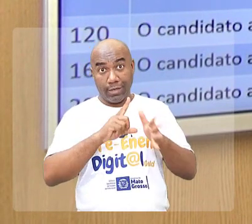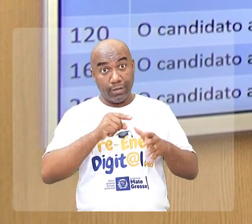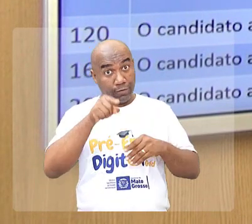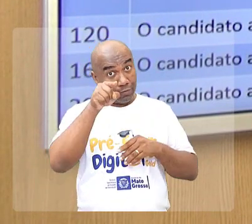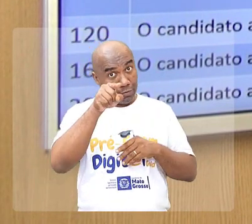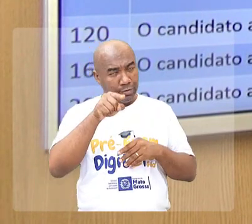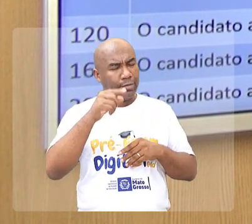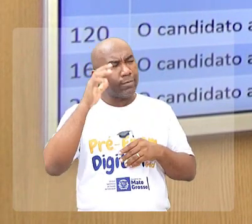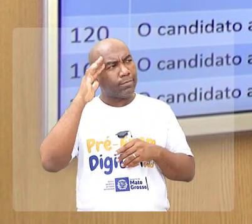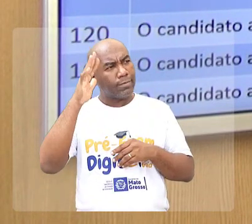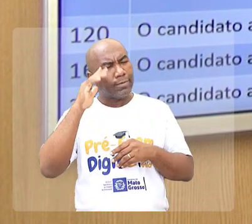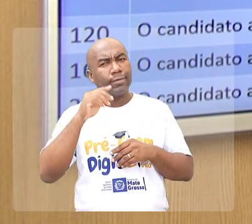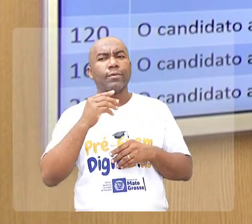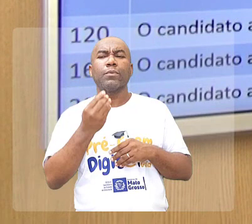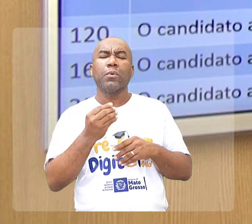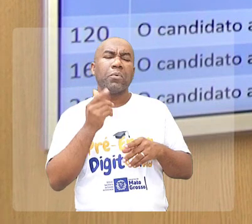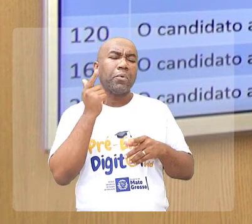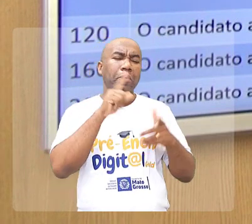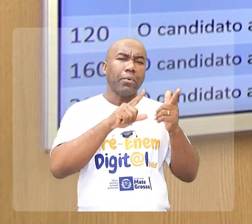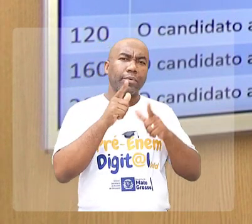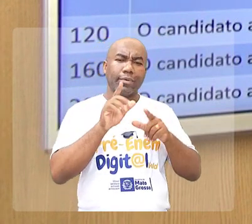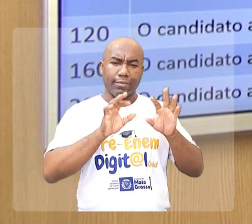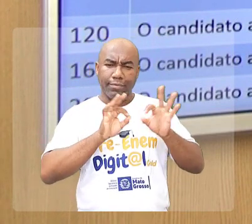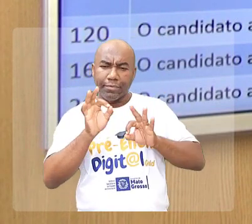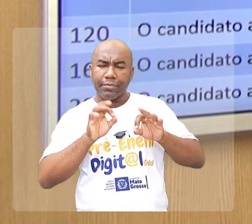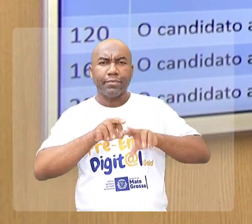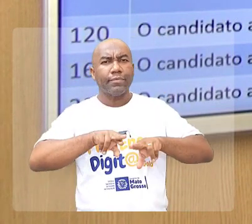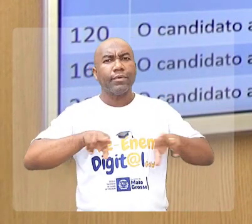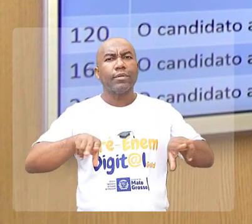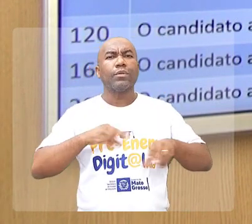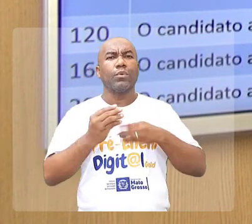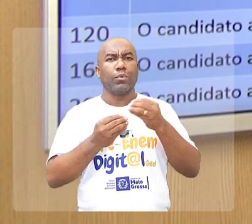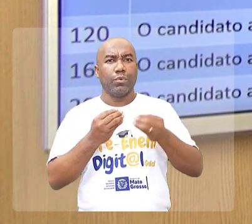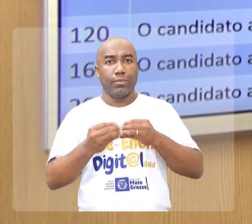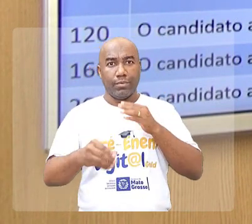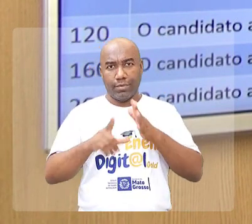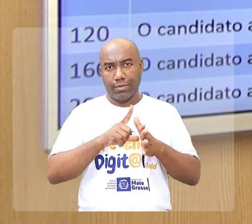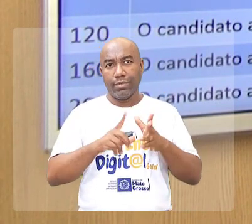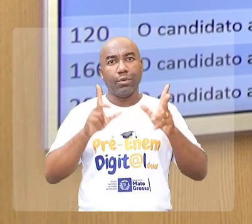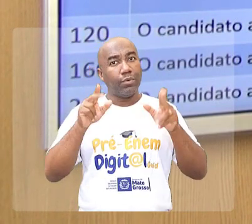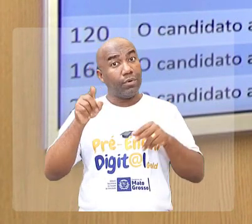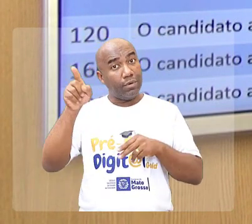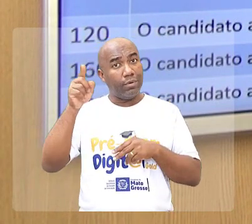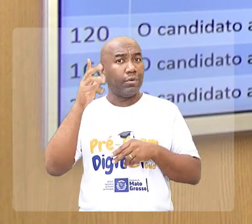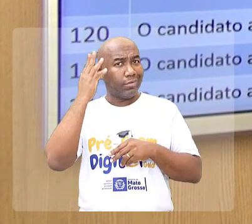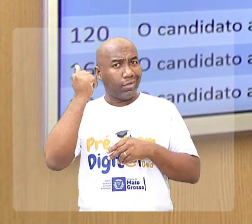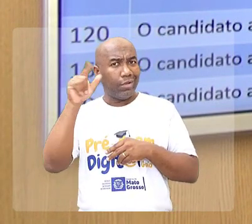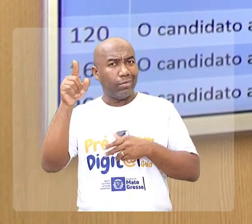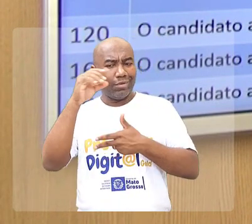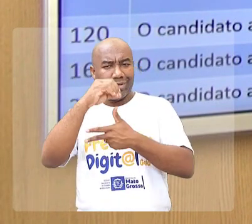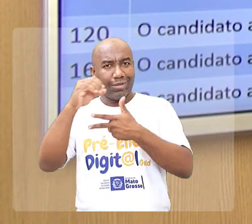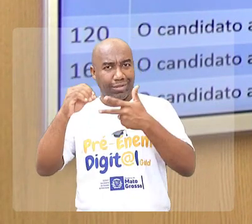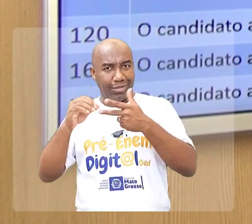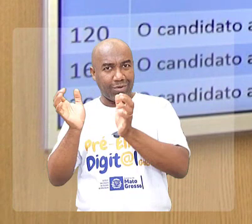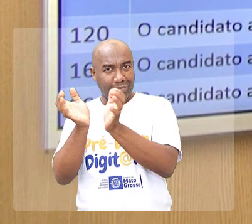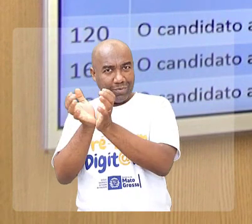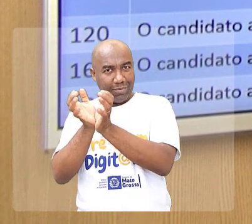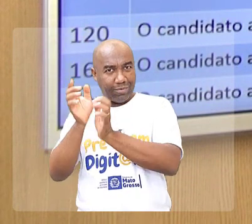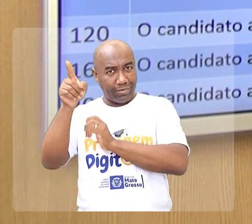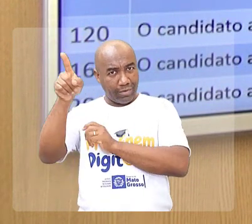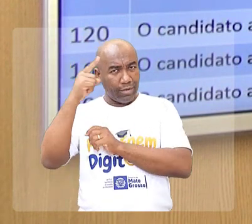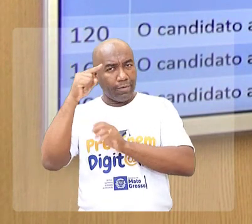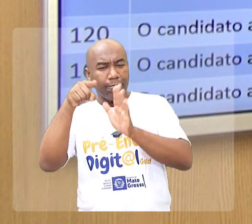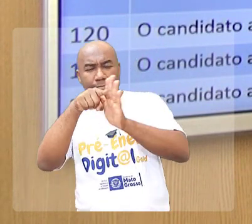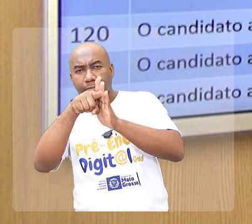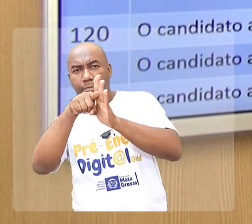que há situações que não têm total solução. Como assim? Vamos lá, quando nós tivemos